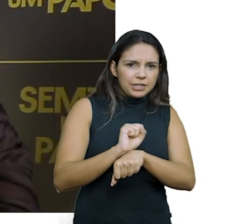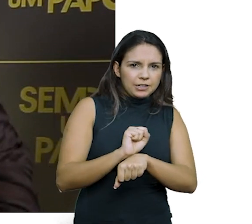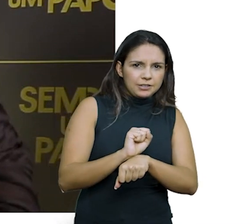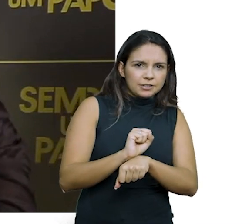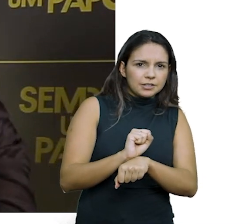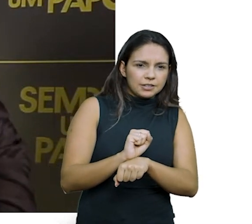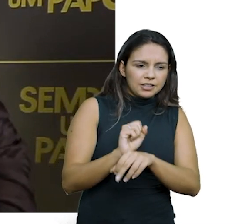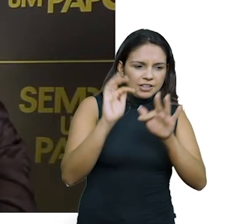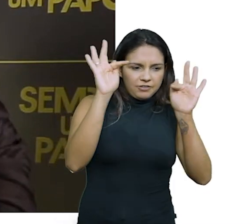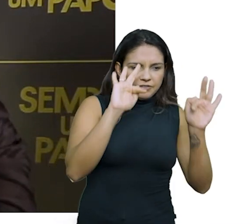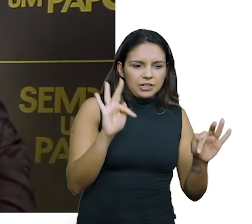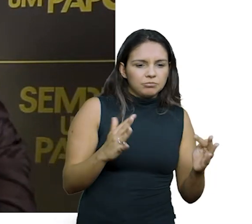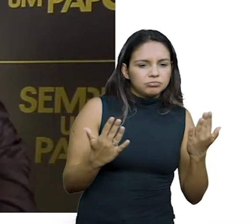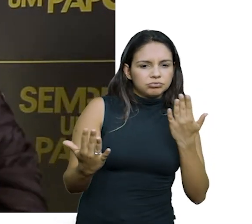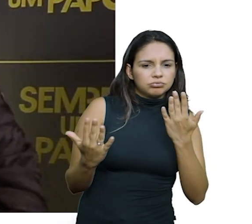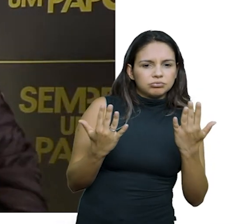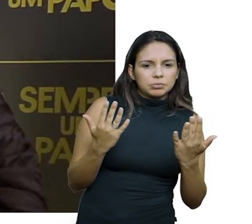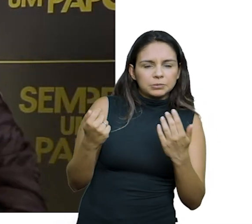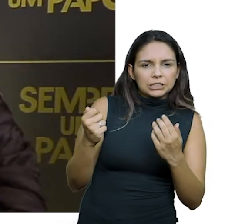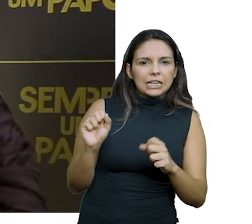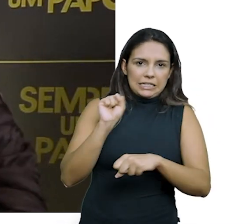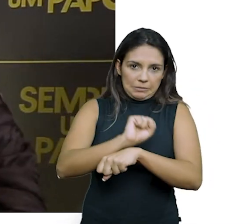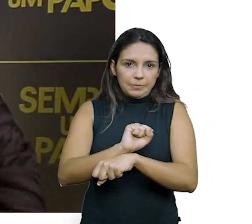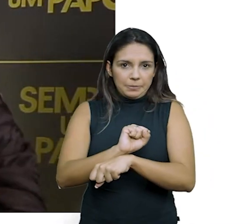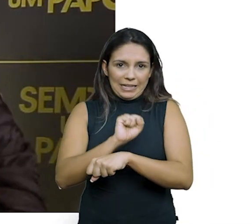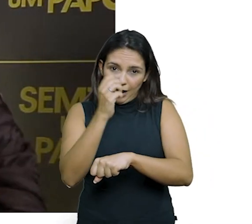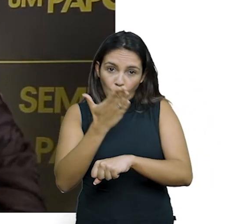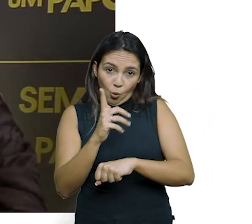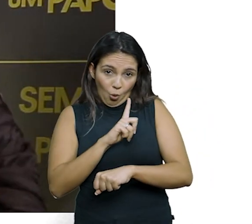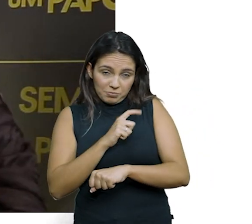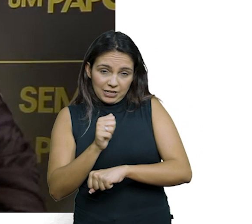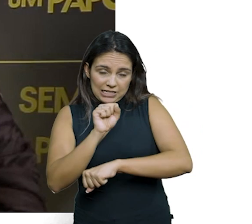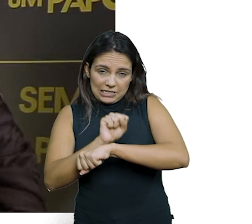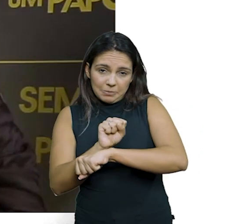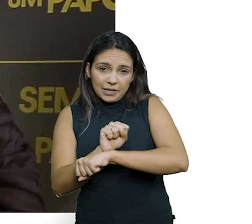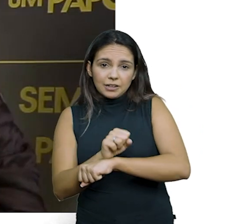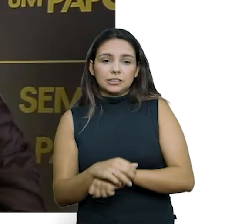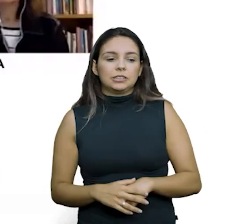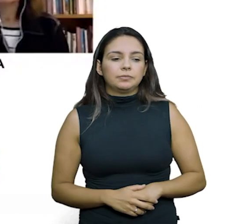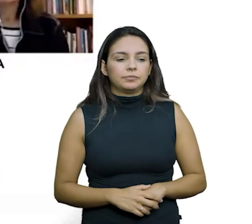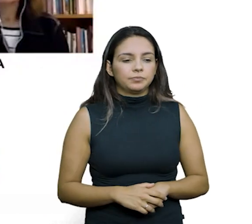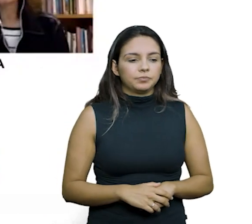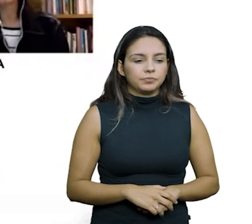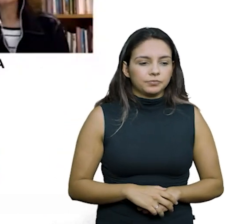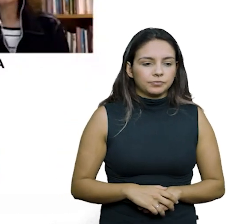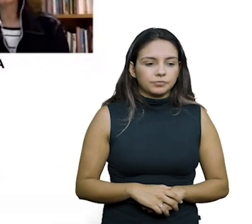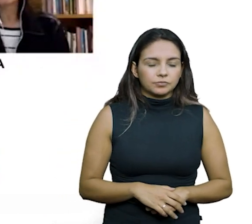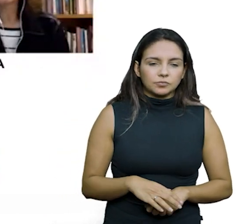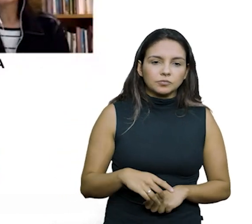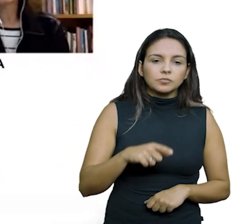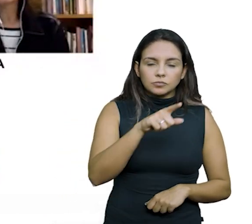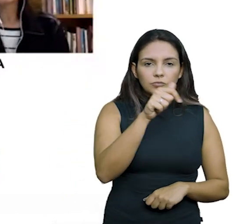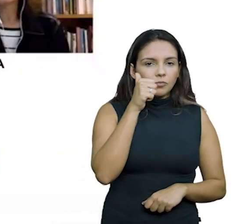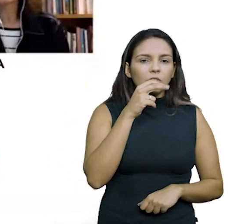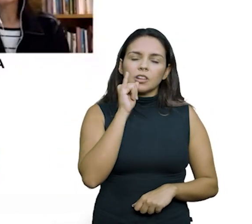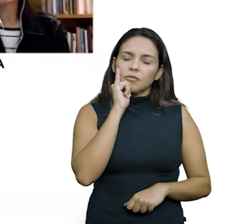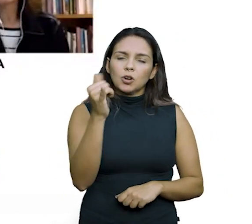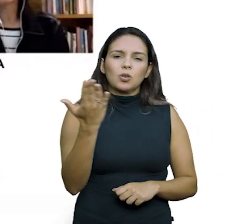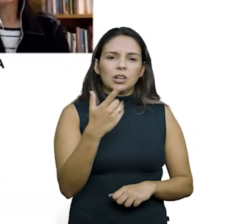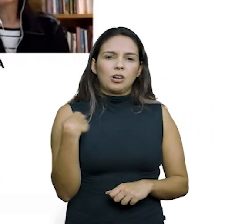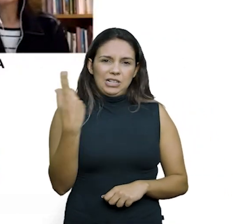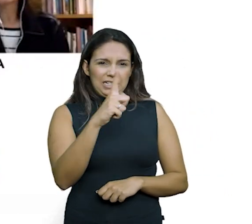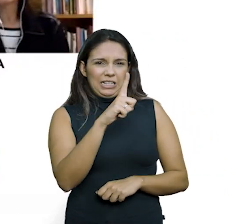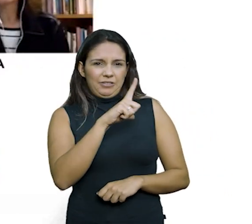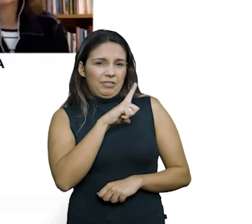na proporção que a gente precisa ter esperança, né? Eu acho que a gente vive uma espécie